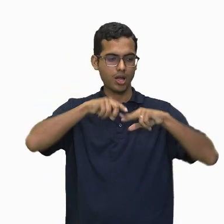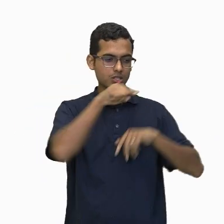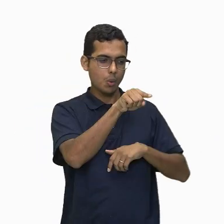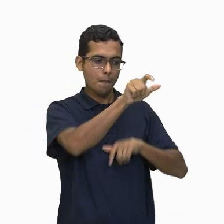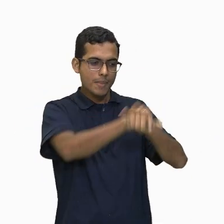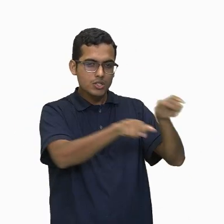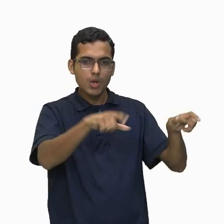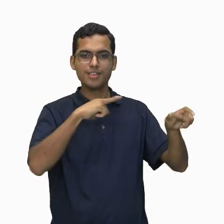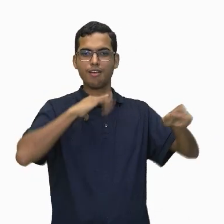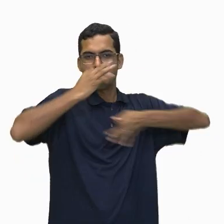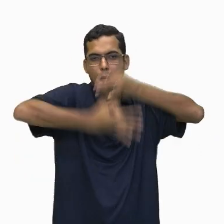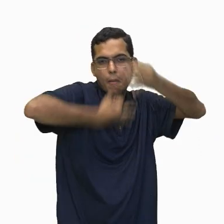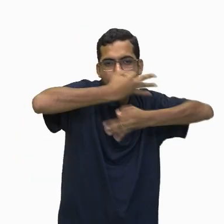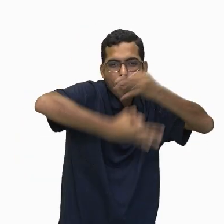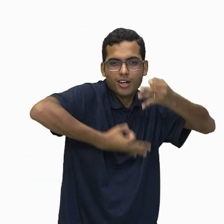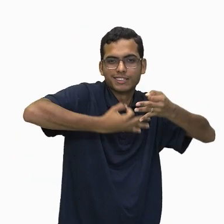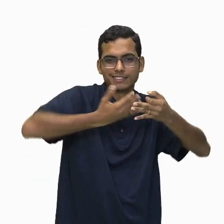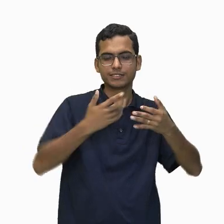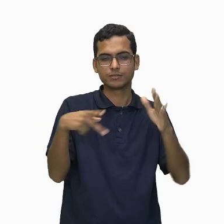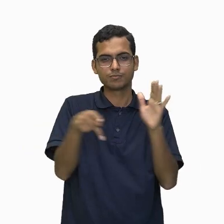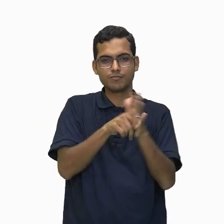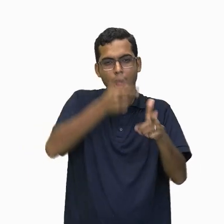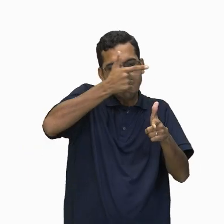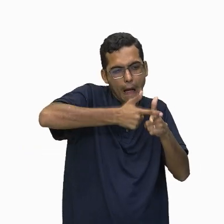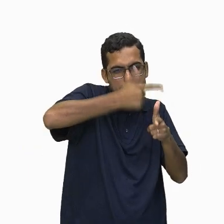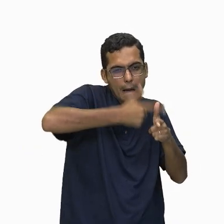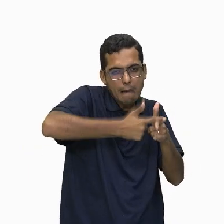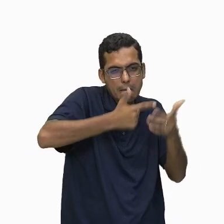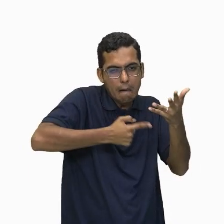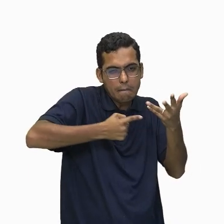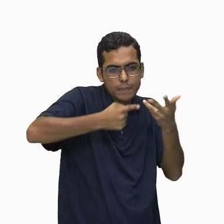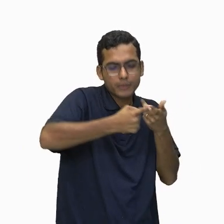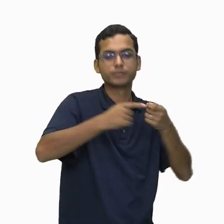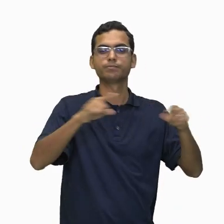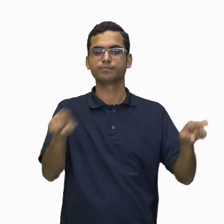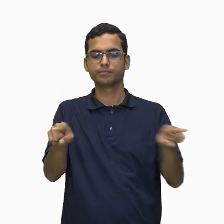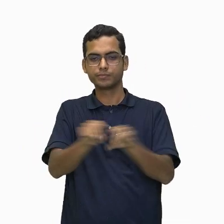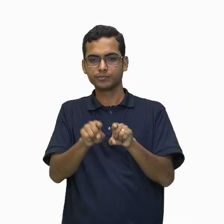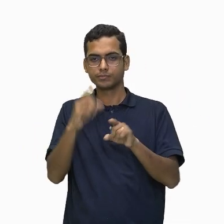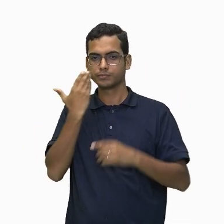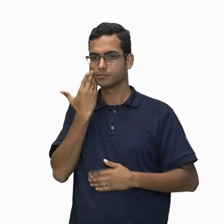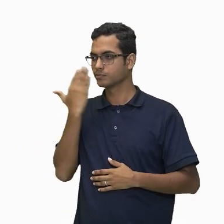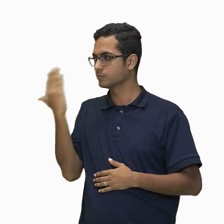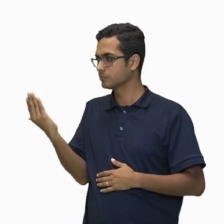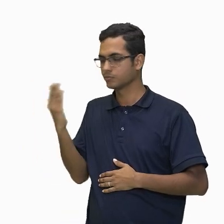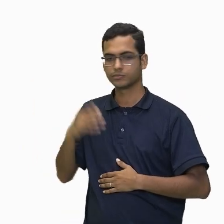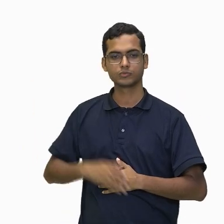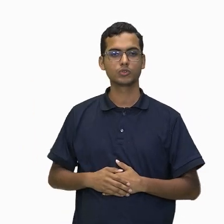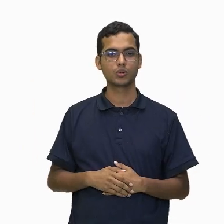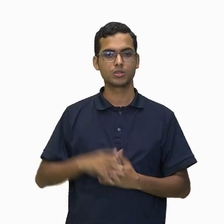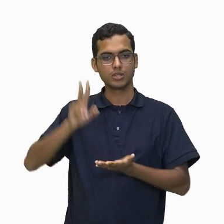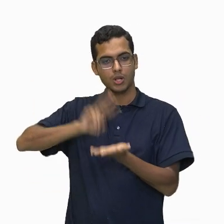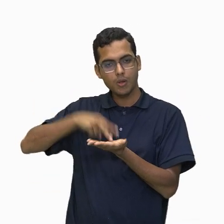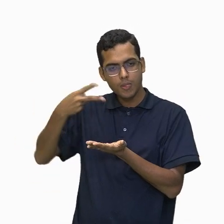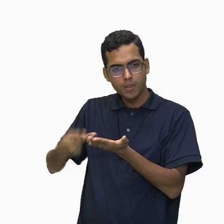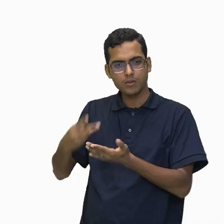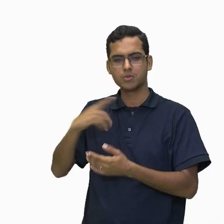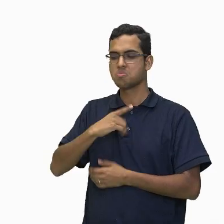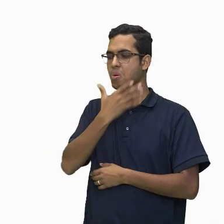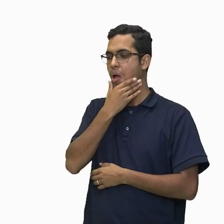significa o quê? Ela respondeu à altura aos haters, né, deu um corte, deu uma resposta bem dada. Então aqui nós